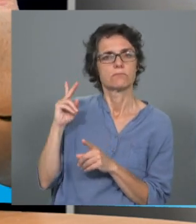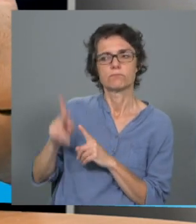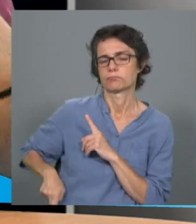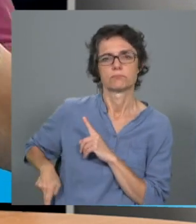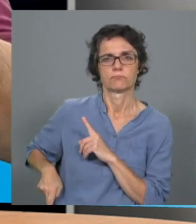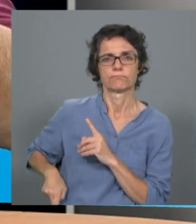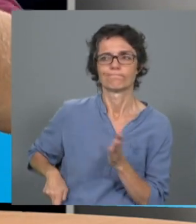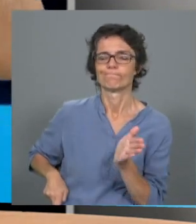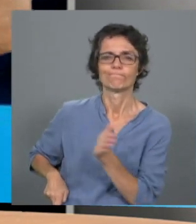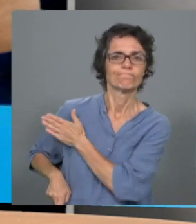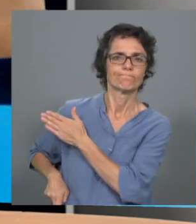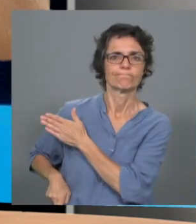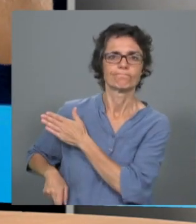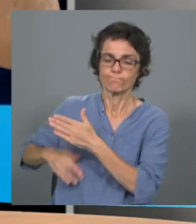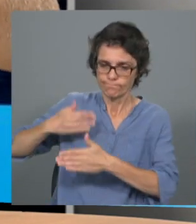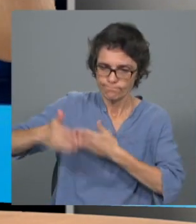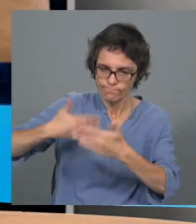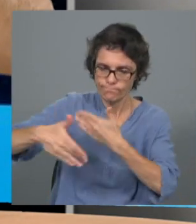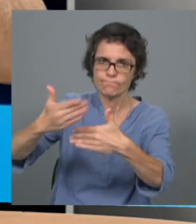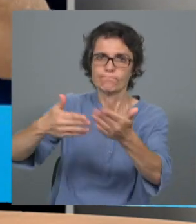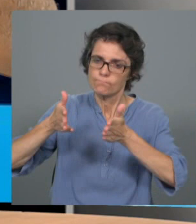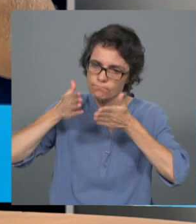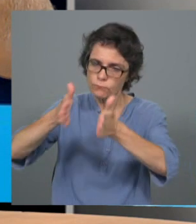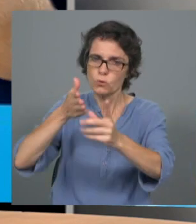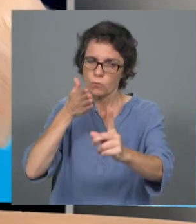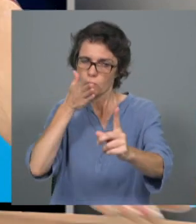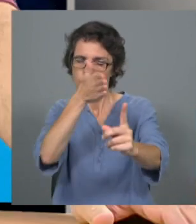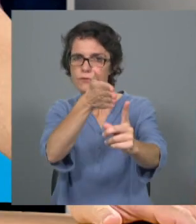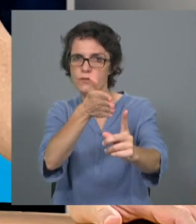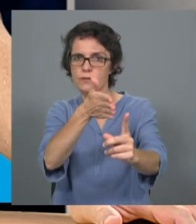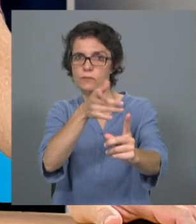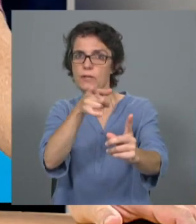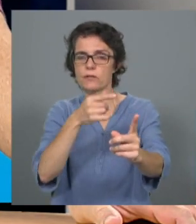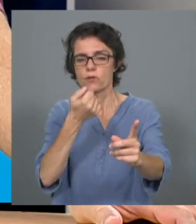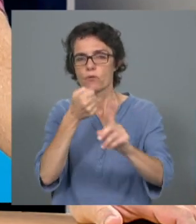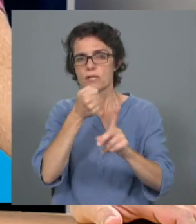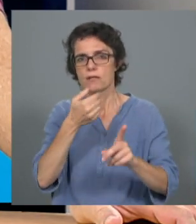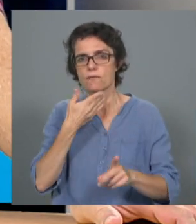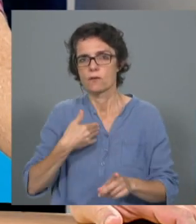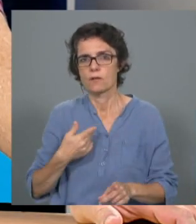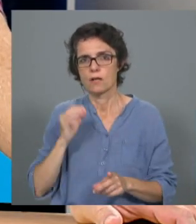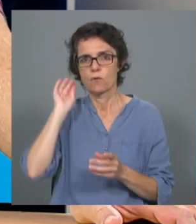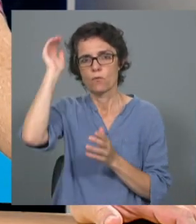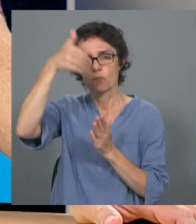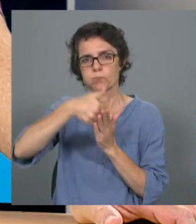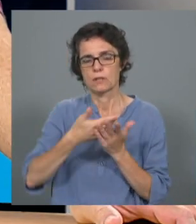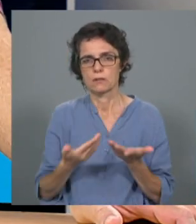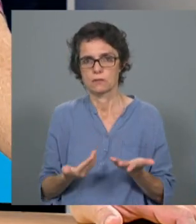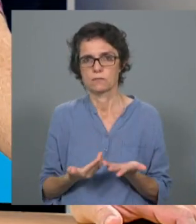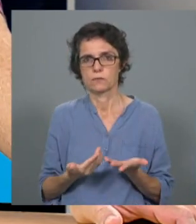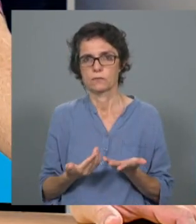bem. E avançar, cheios de confiança, sabendo que Deus está connosco. Olha, é como quando a gente começa uma nova etapa na